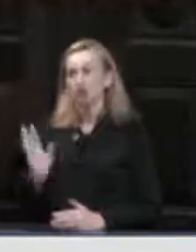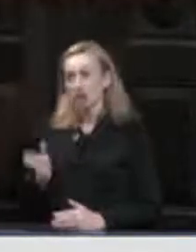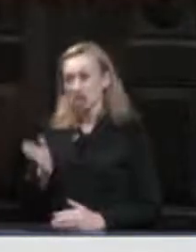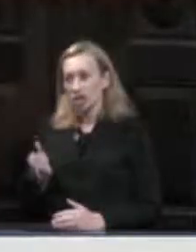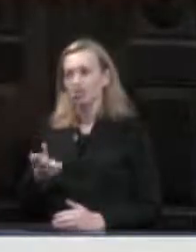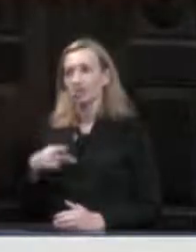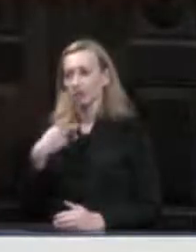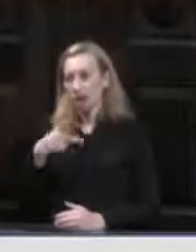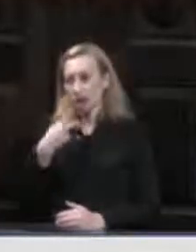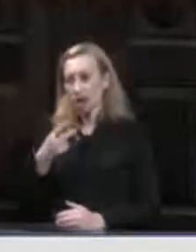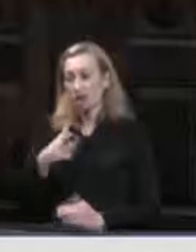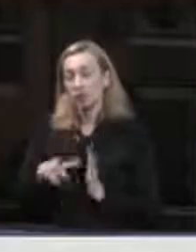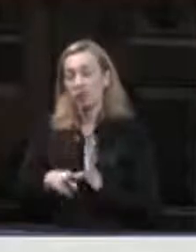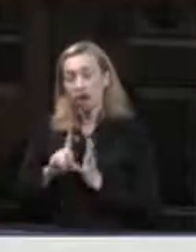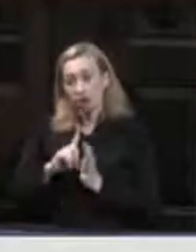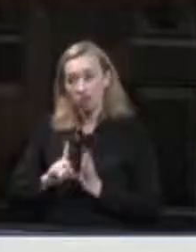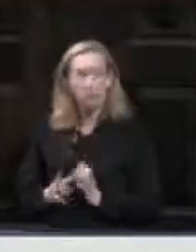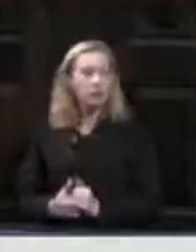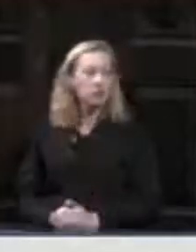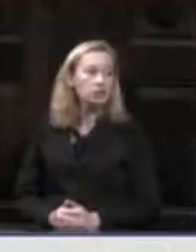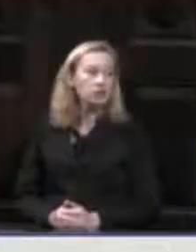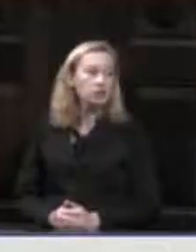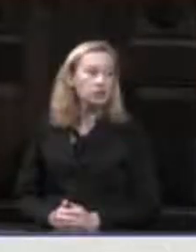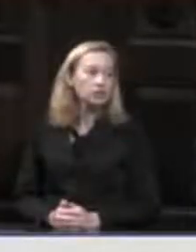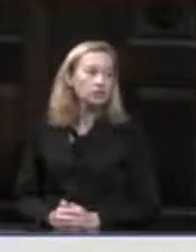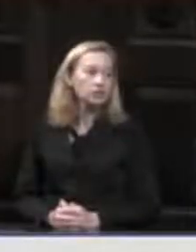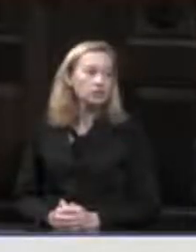Como eu já tinha conversado antes,